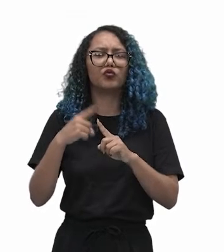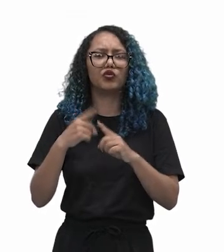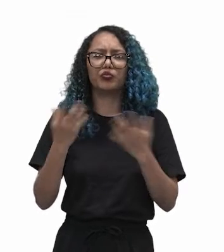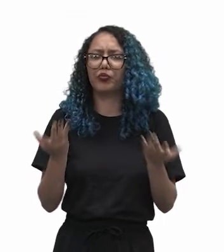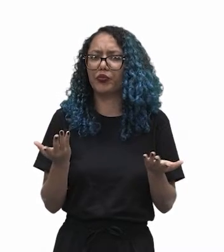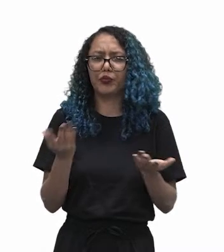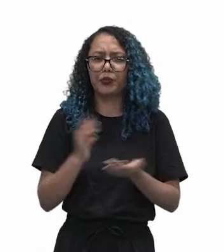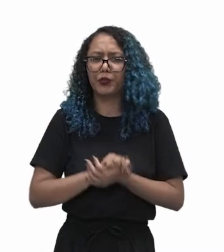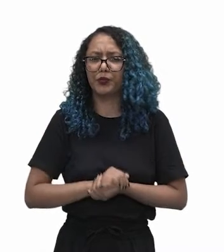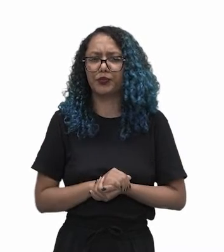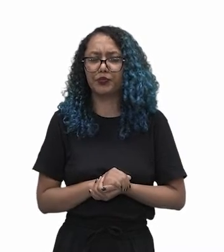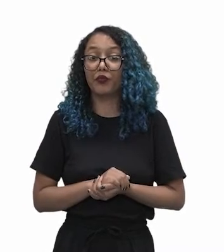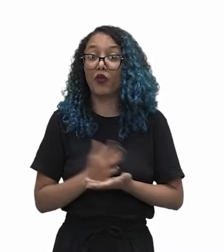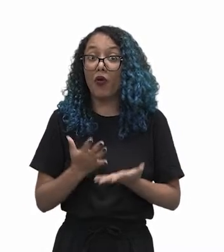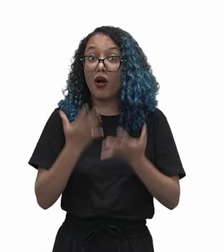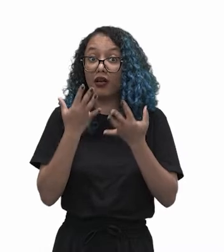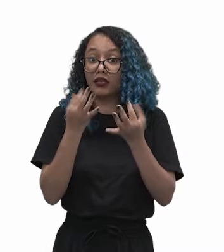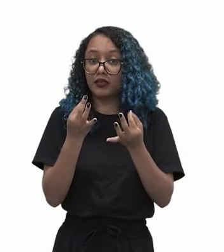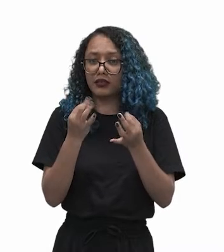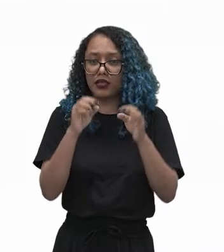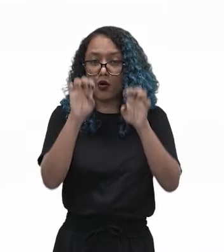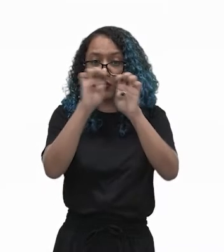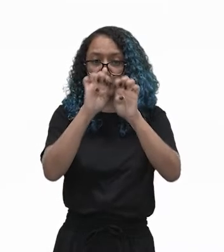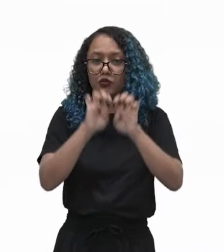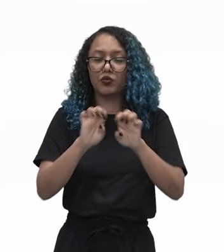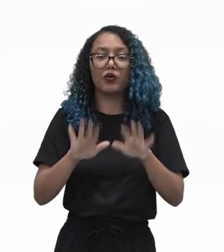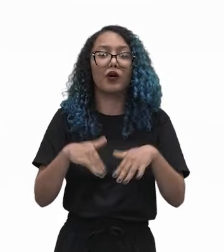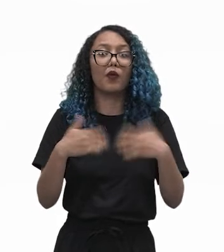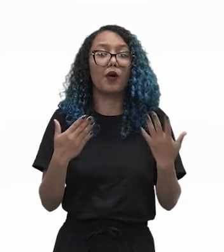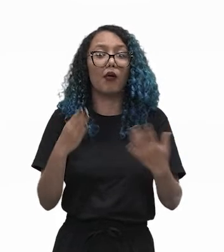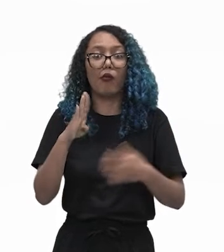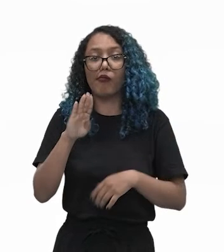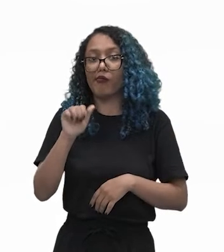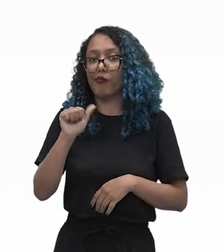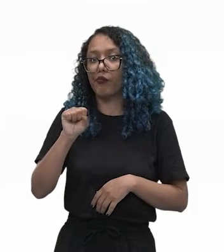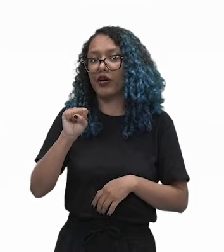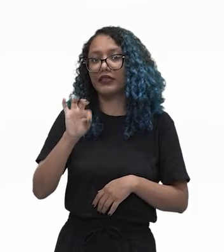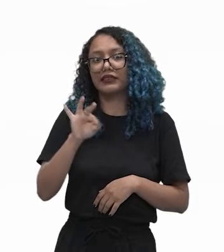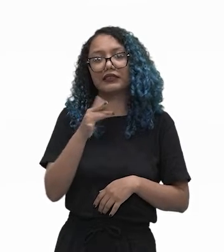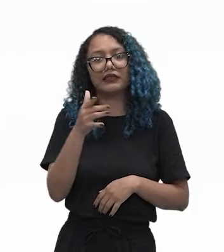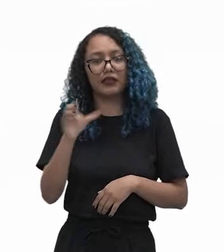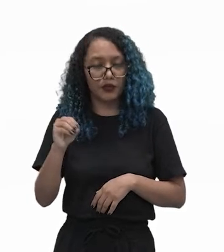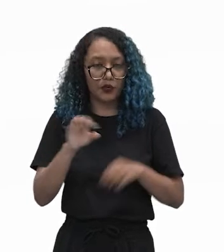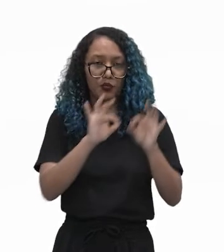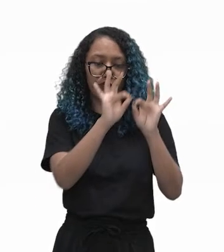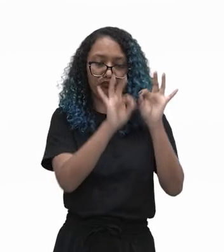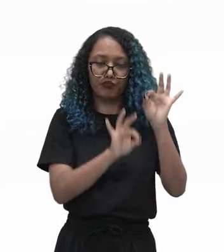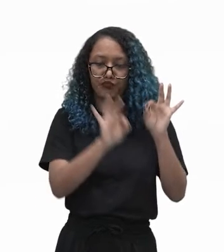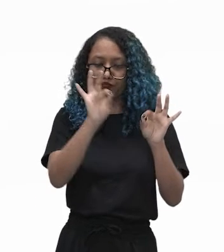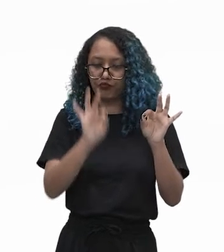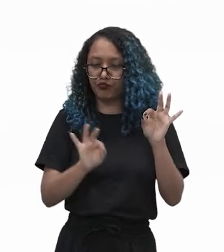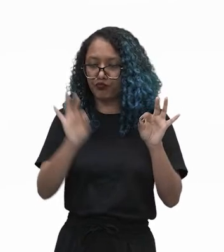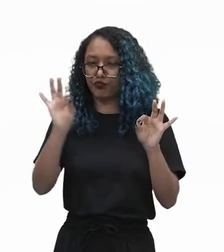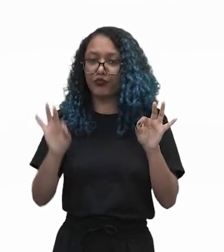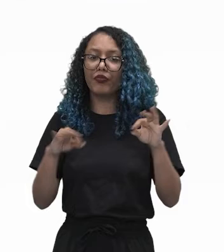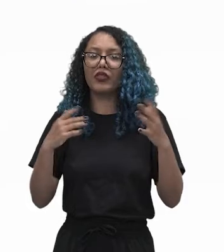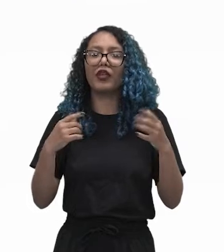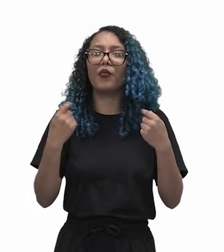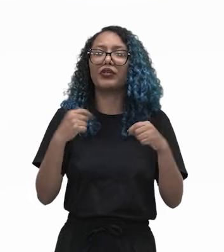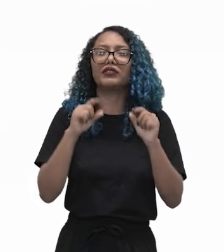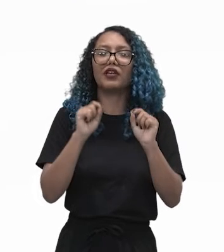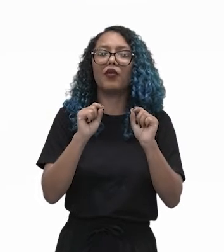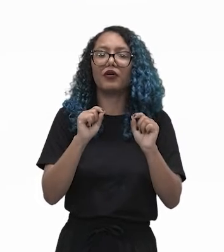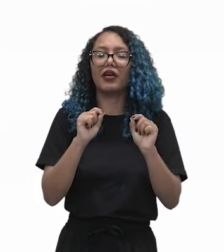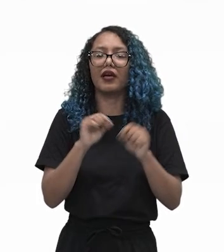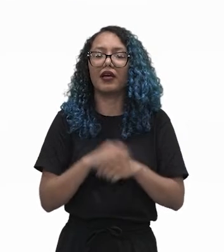como? E observe, tem uma estrutura aqui em bastão. Então, o que você faz? Destaca uma